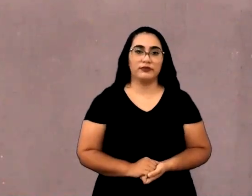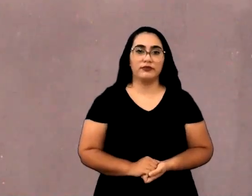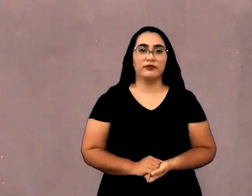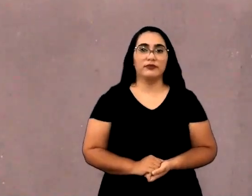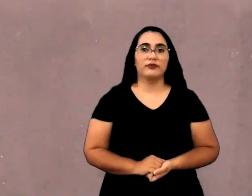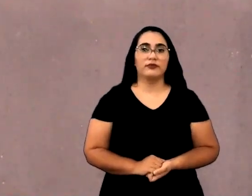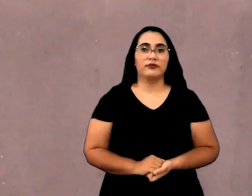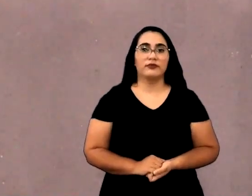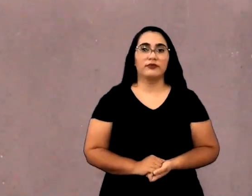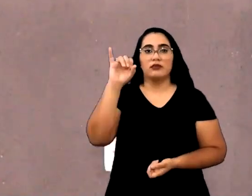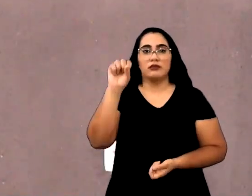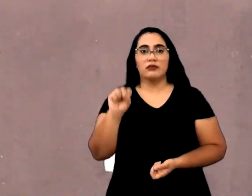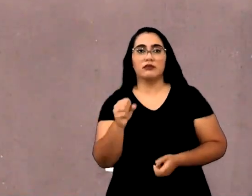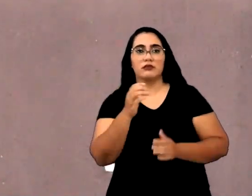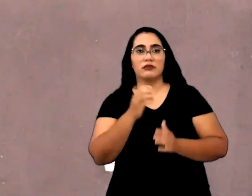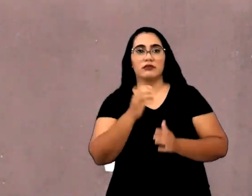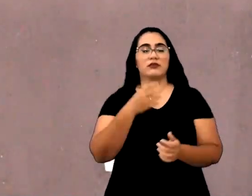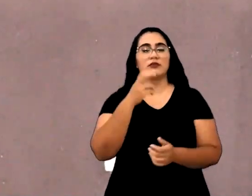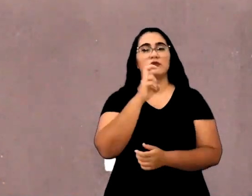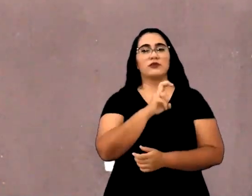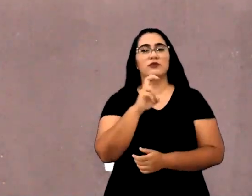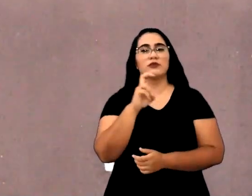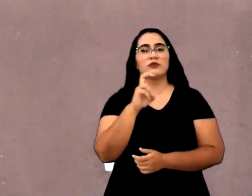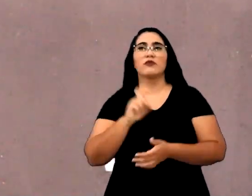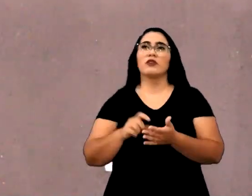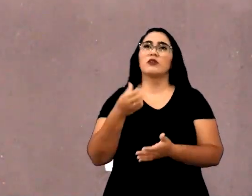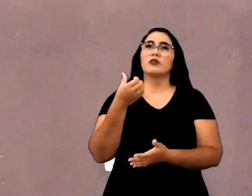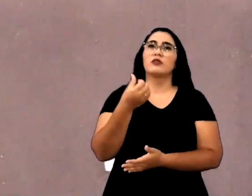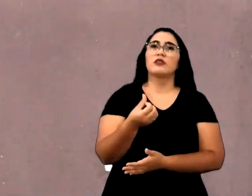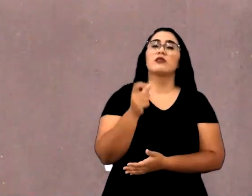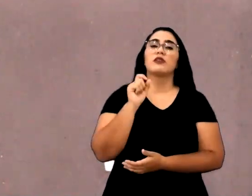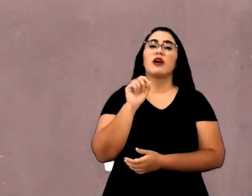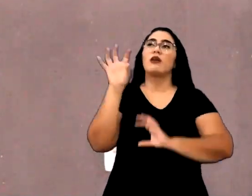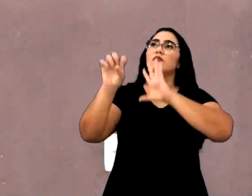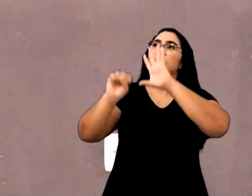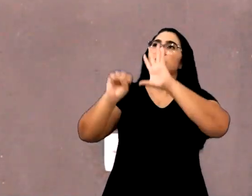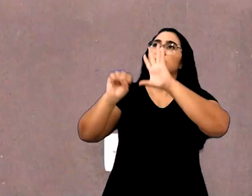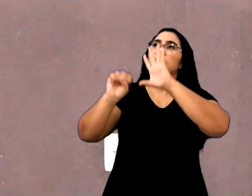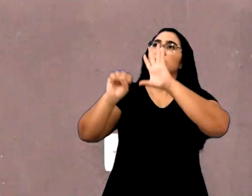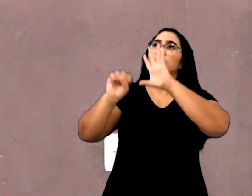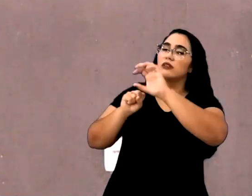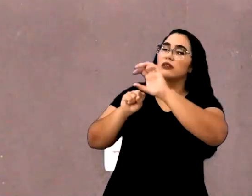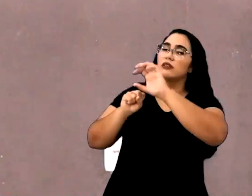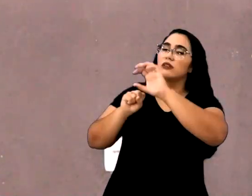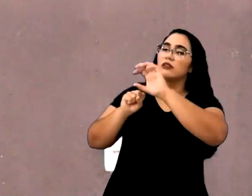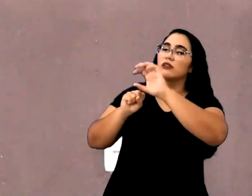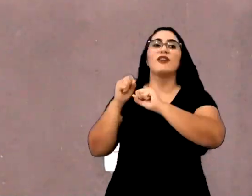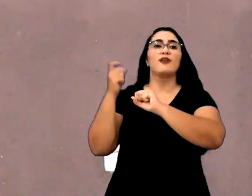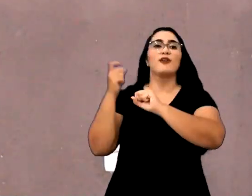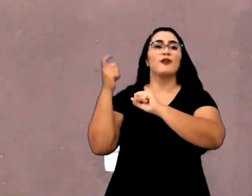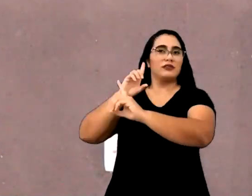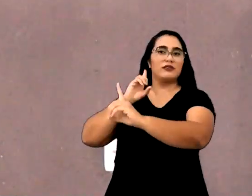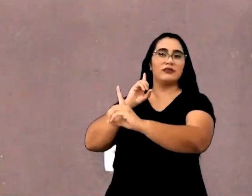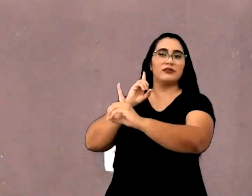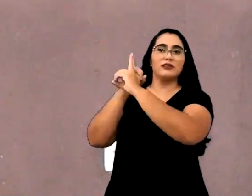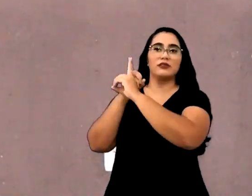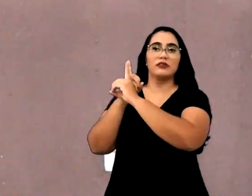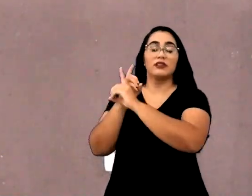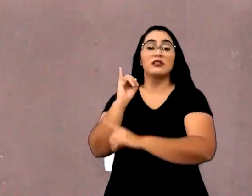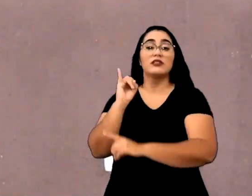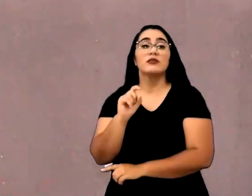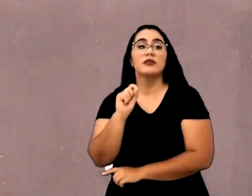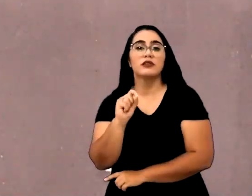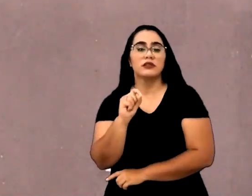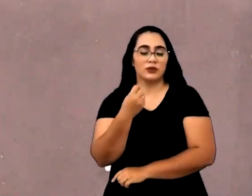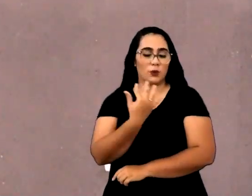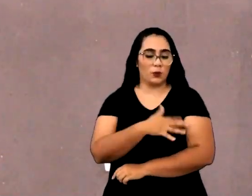E o próprio Isaías 55, se eu não me engano, no versículo 6 diz: buscar-me-eis e me achareis,